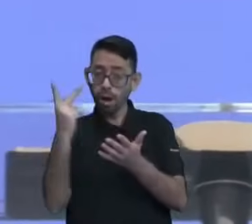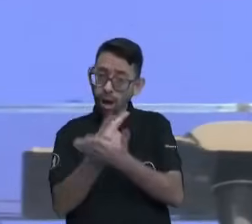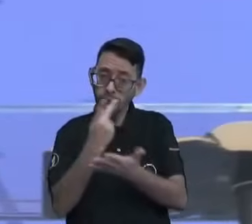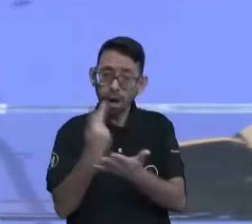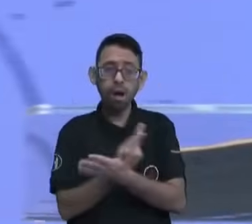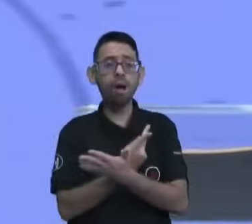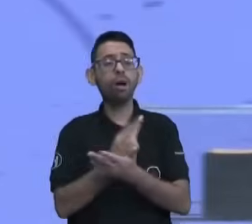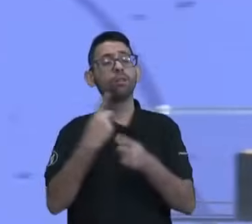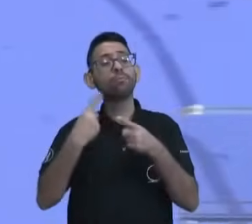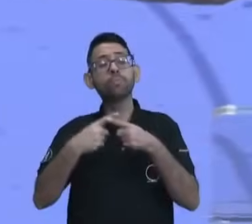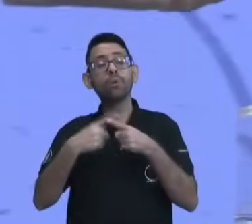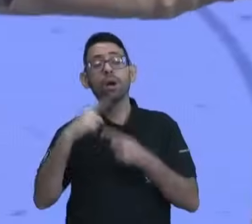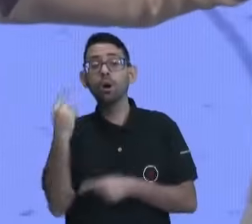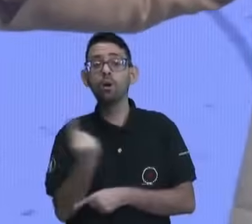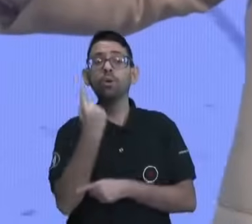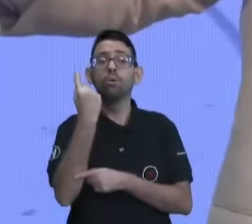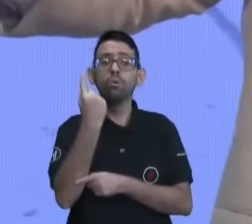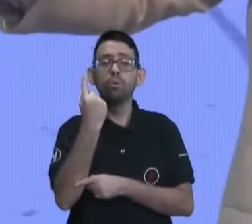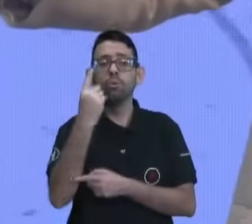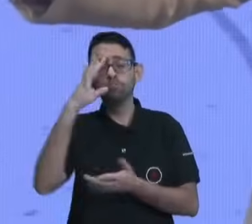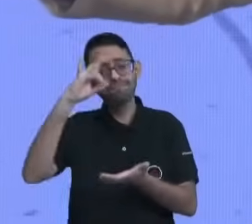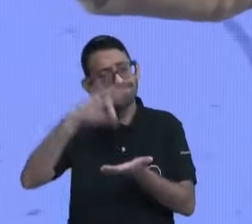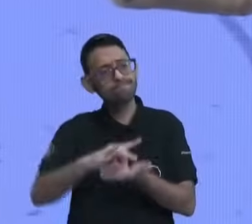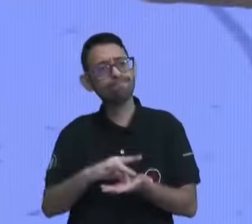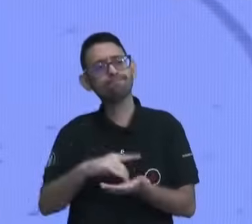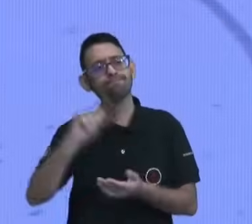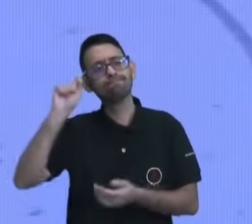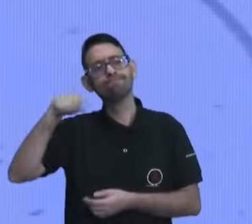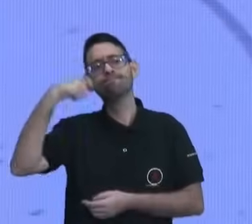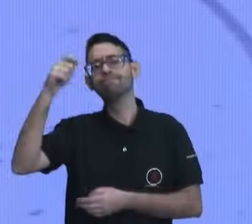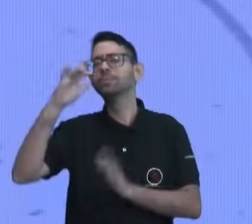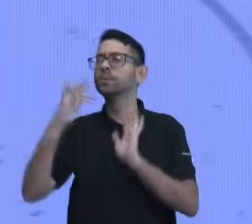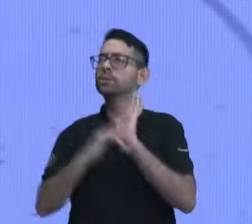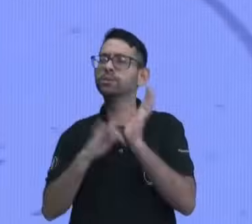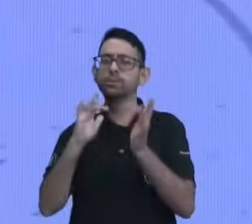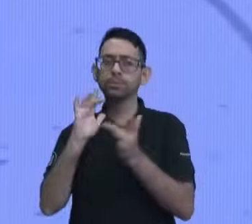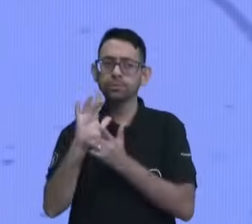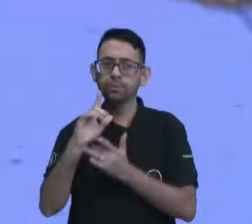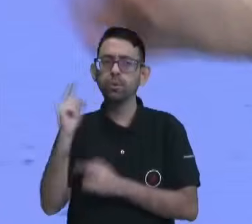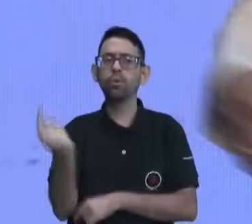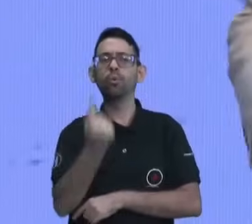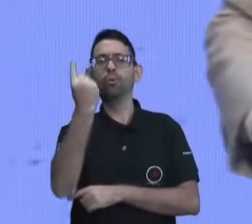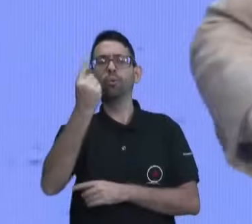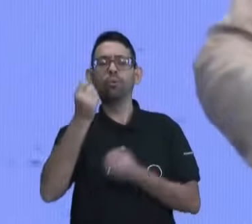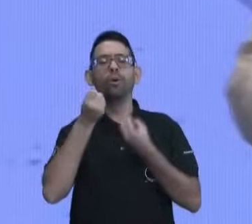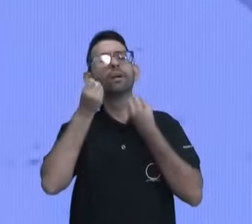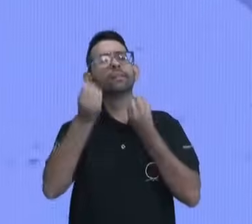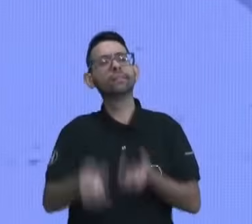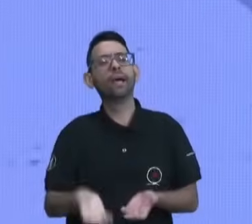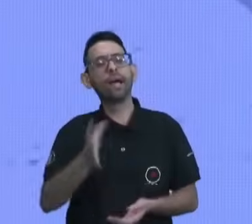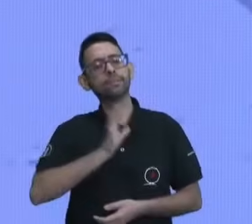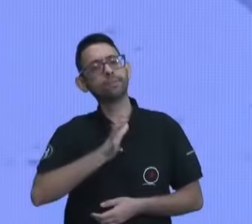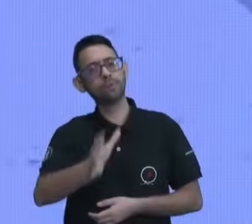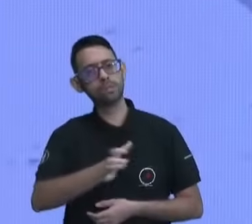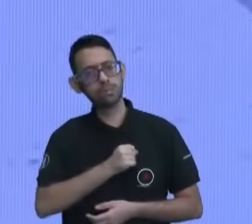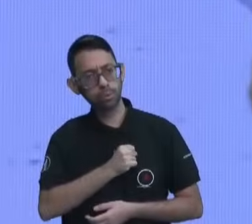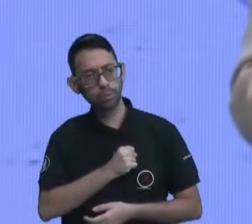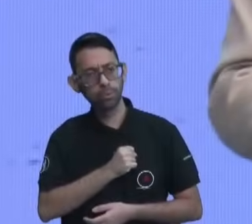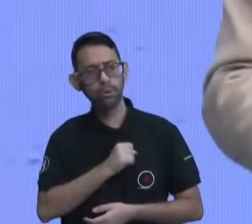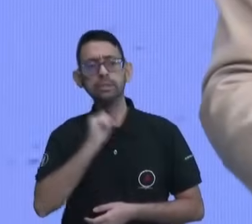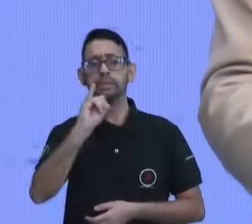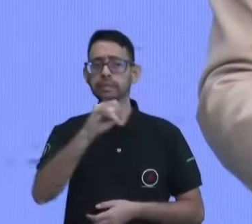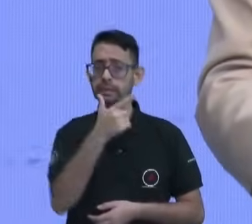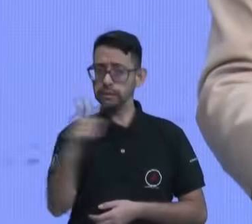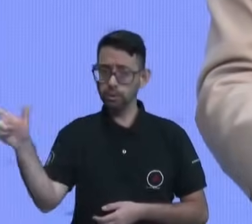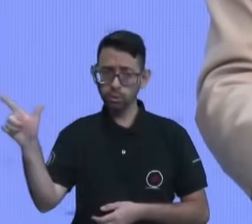único meio de salvação qualquer coisa fora isso a heresia e a bobagem E aí ele vai